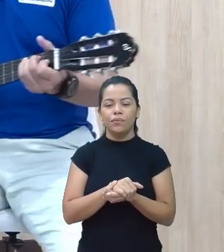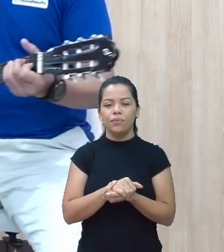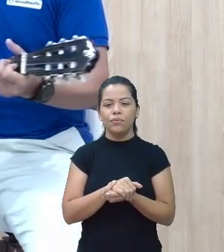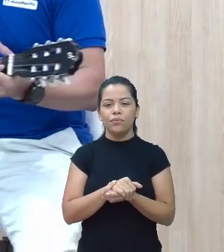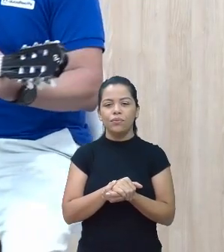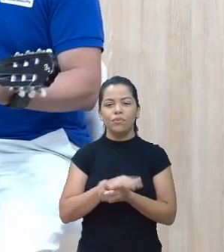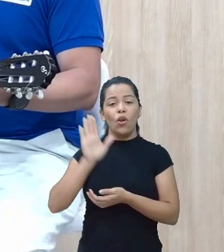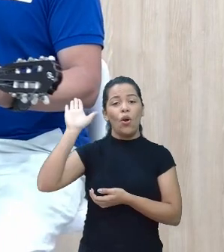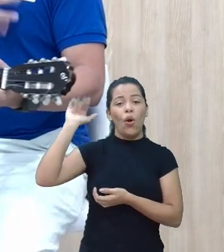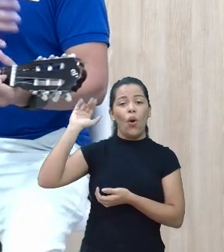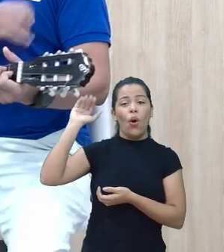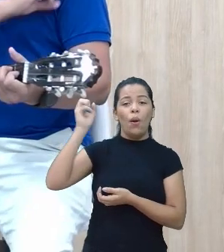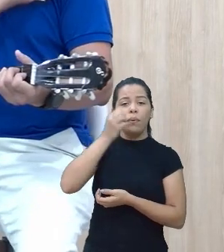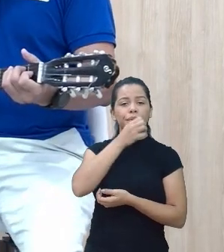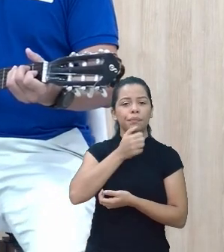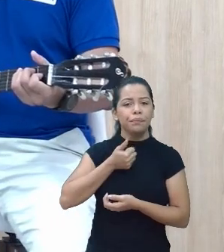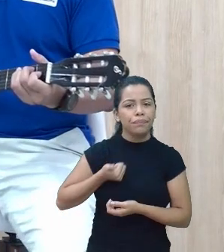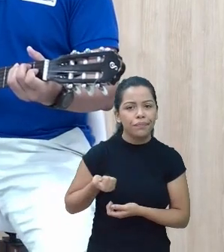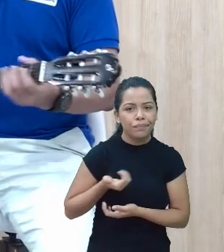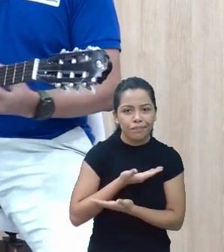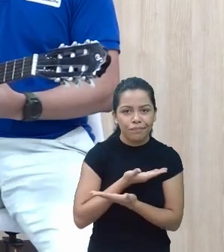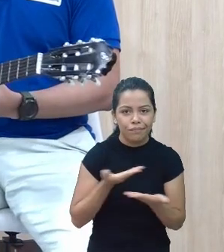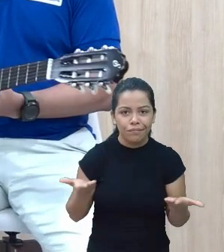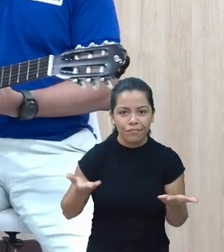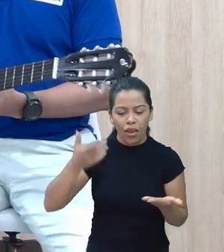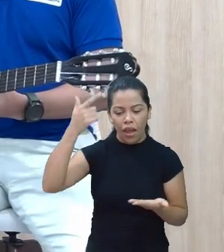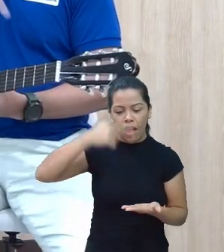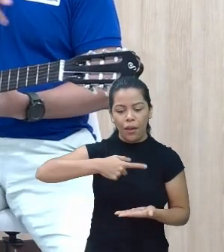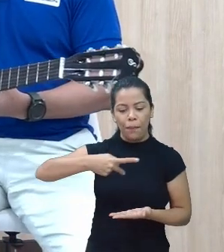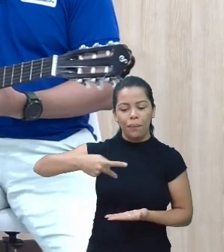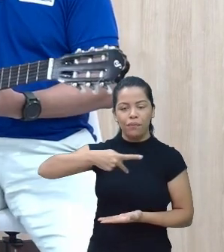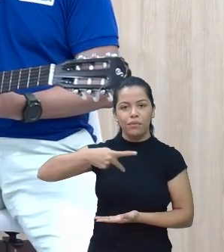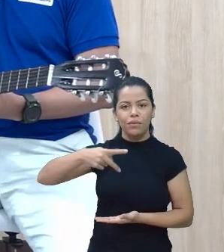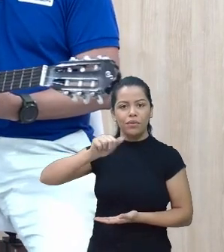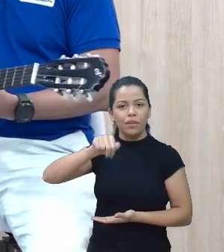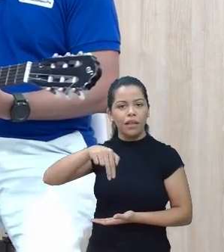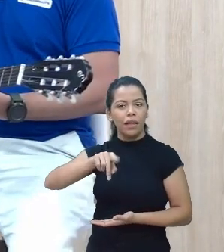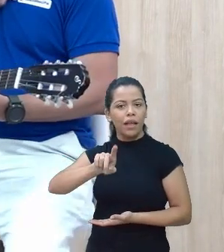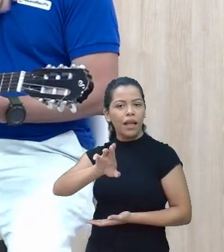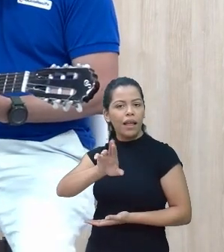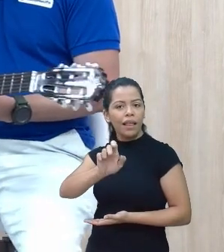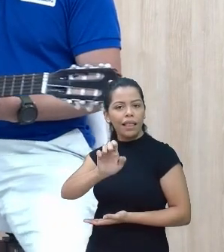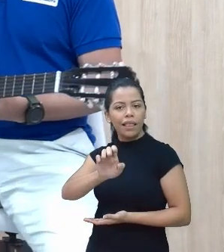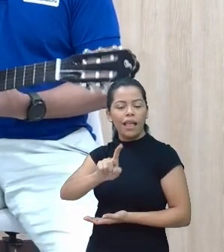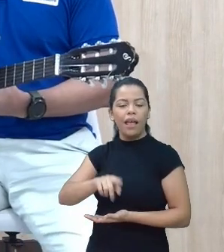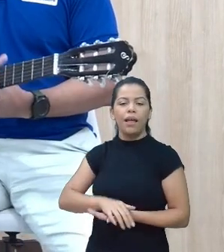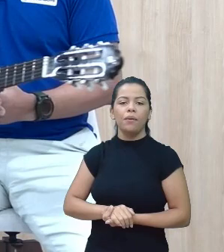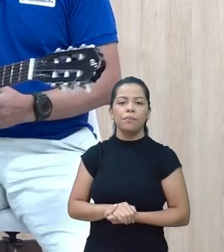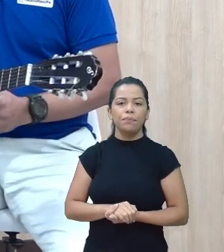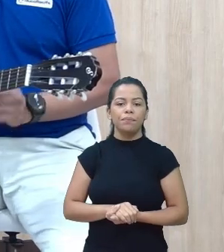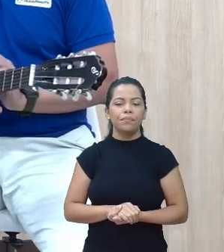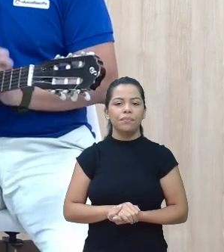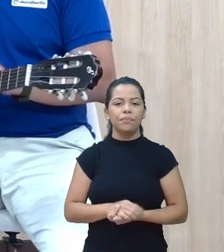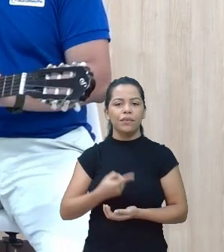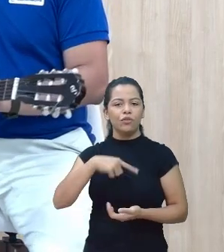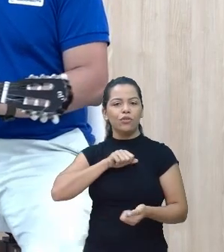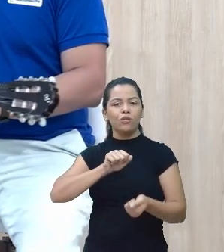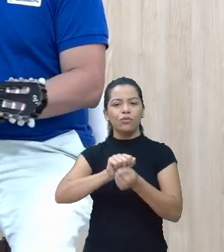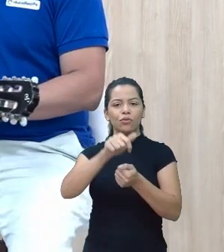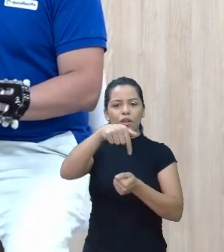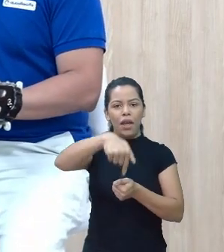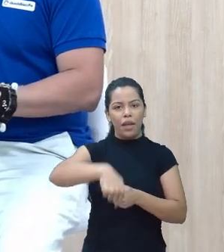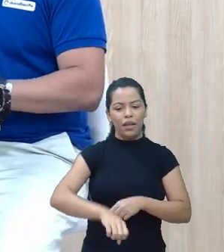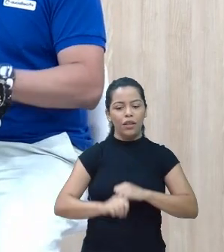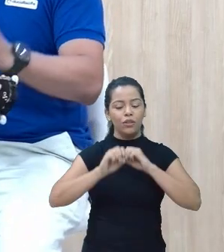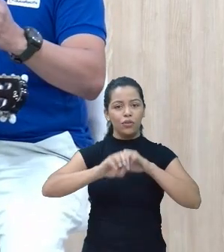E aí, pessoal, tudo bom com vocês? Aqui é o professor André Receliano e nós estamos juntos aqui no